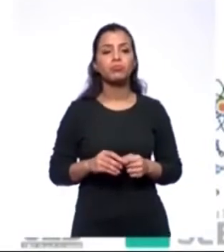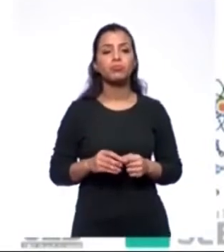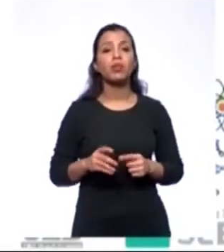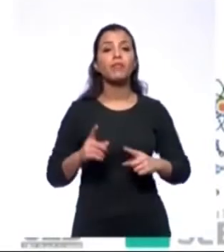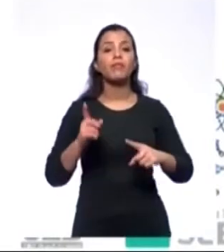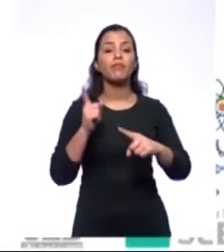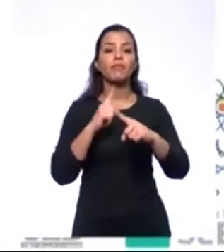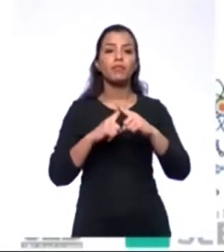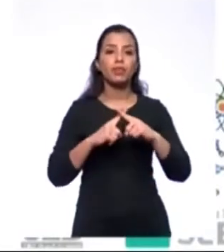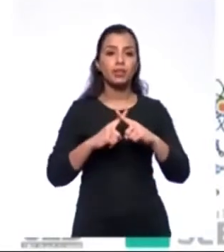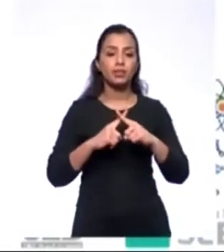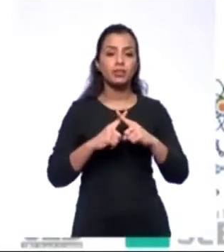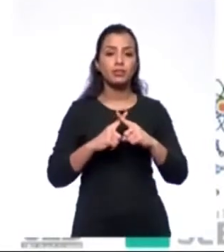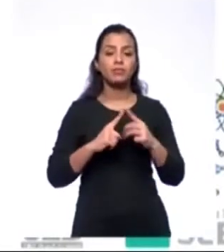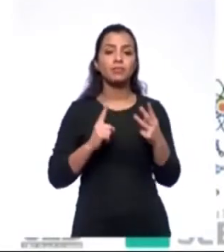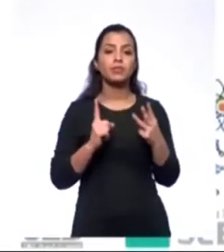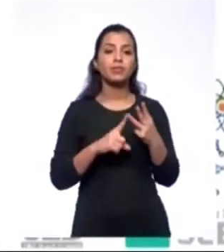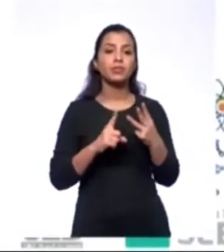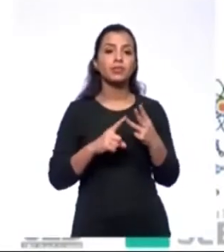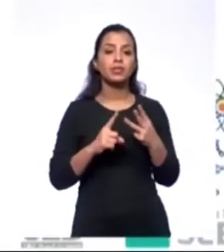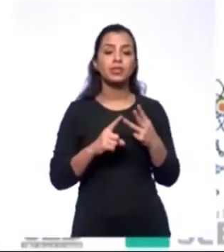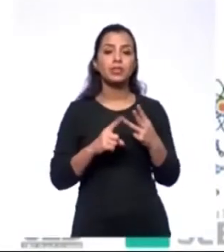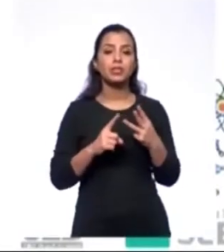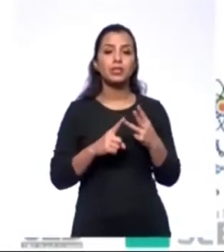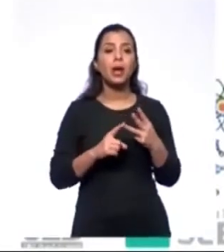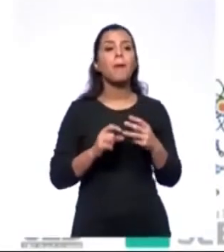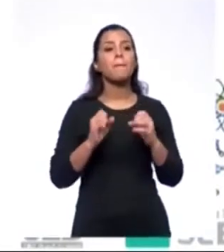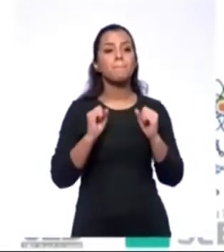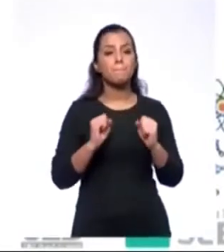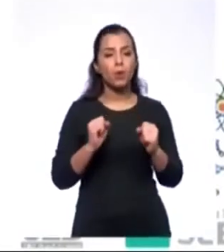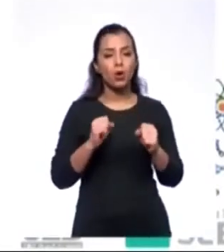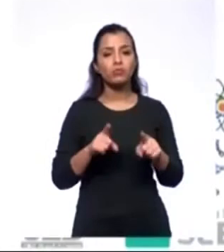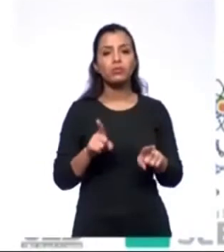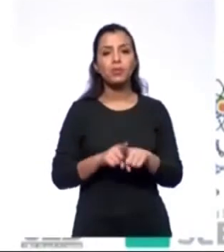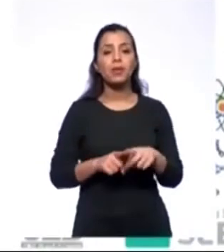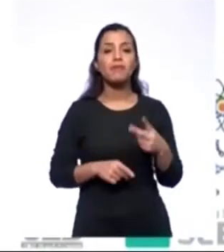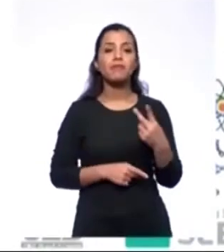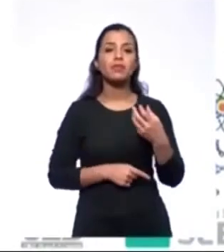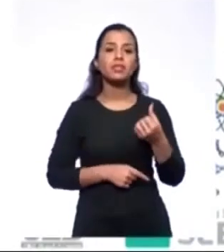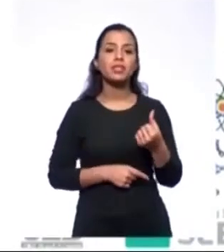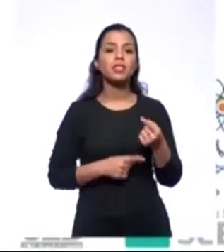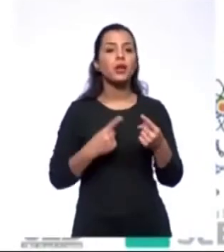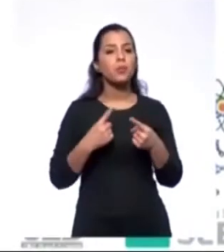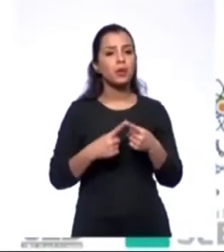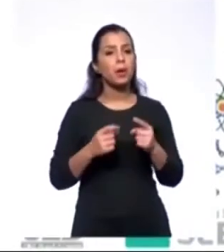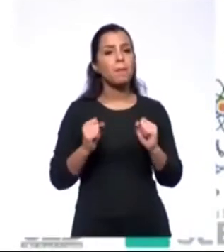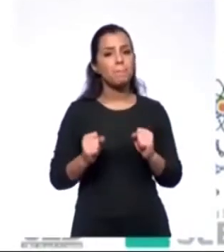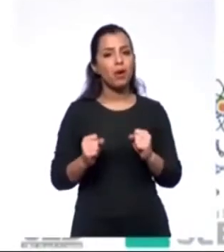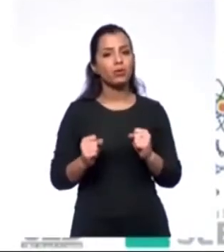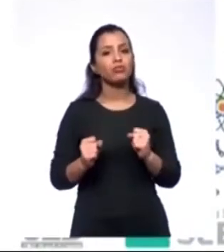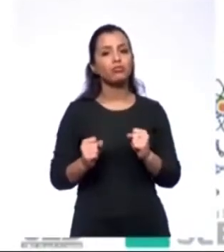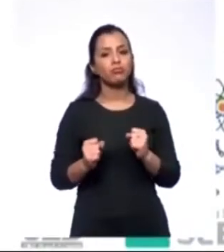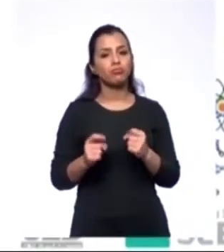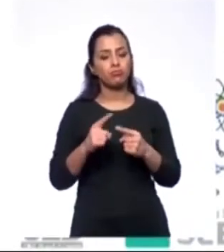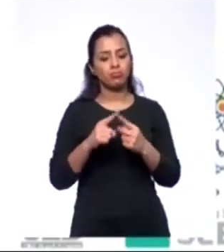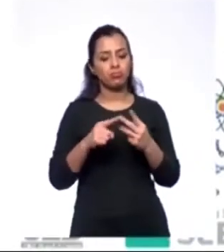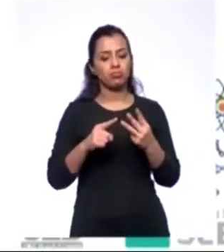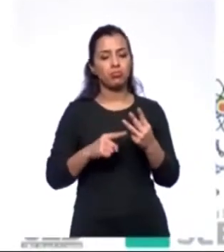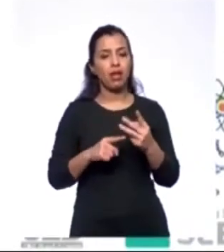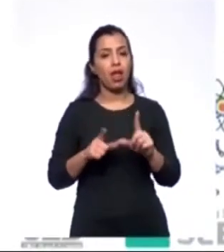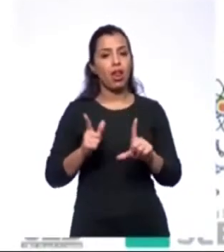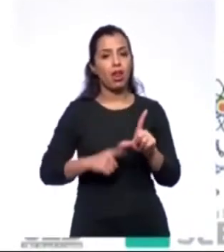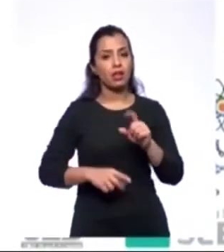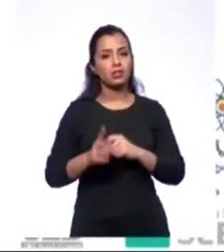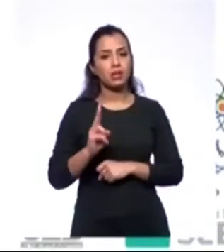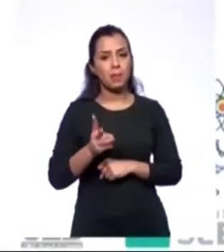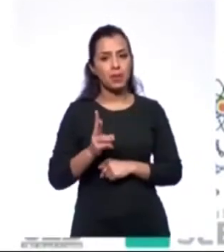vezes a terceira casinha ela também tem 26 possibilidades porque pode repetir Então por enquanto